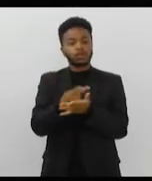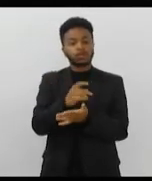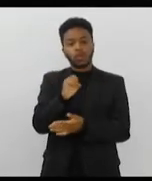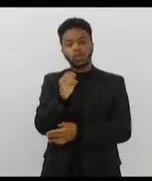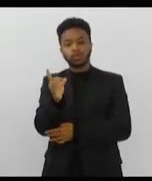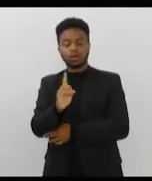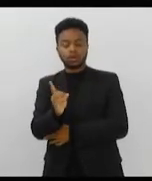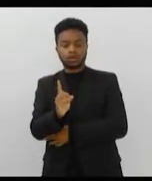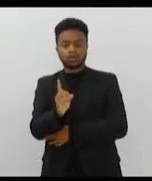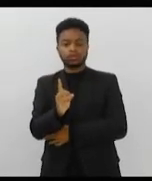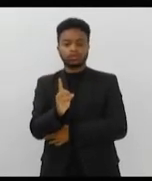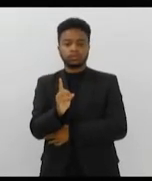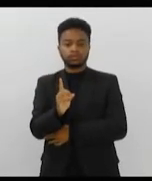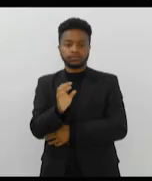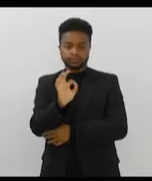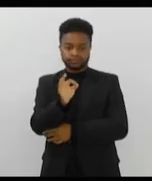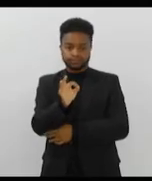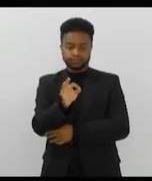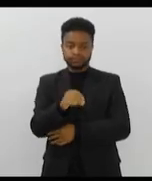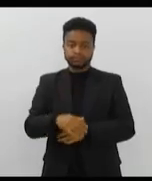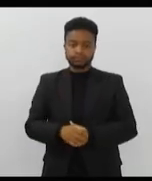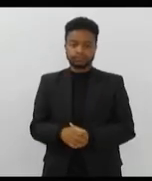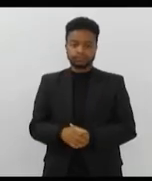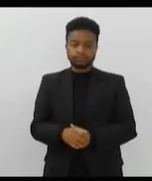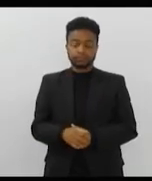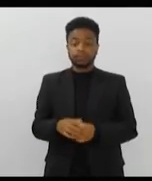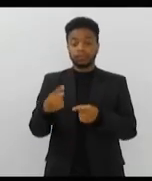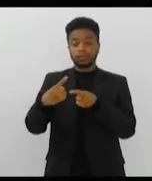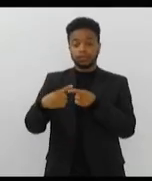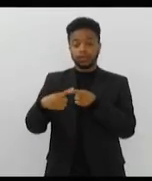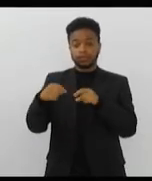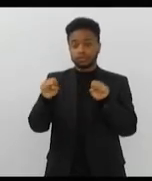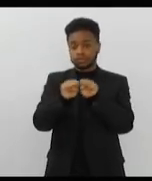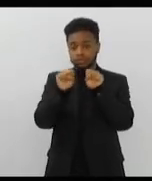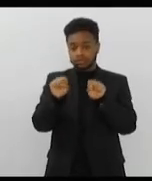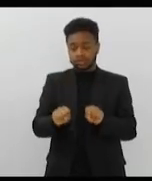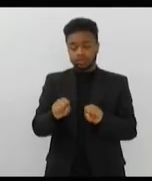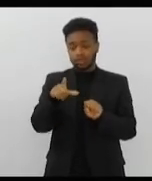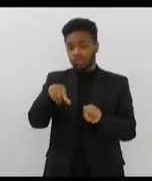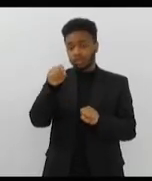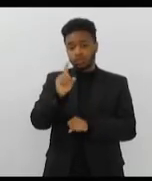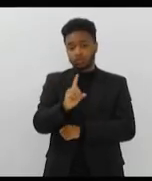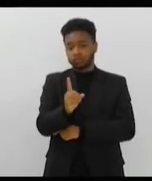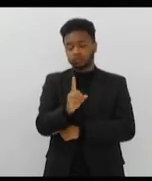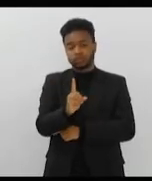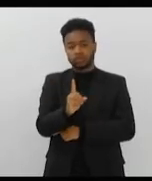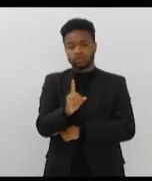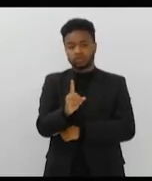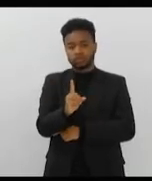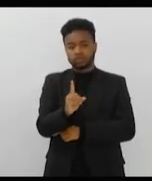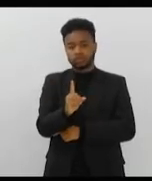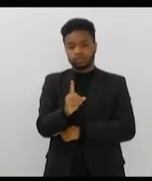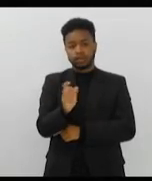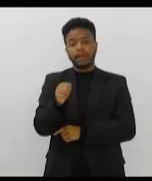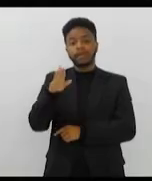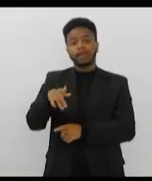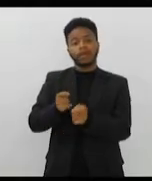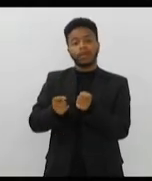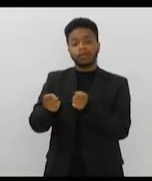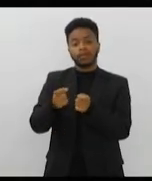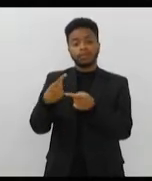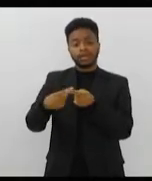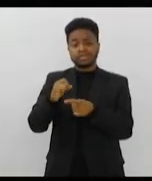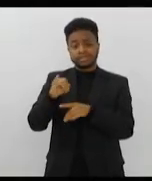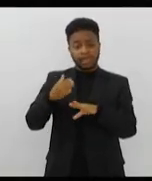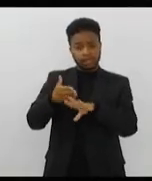foi, né? Porque o sistema não escolhe dono. Você entra e tem